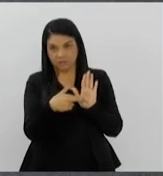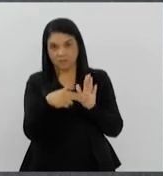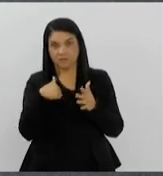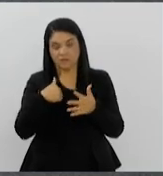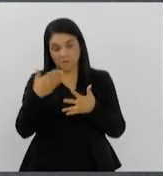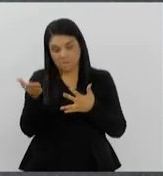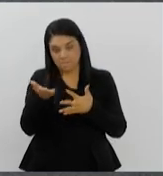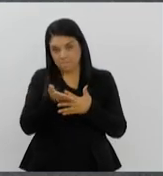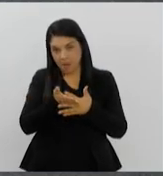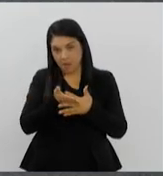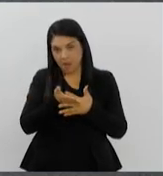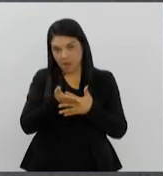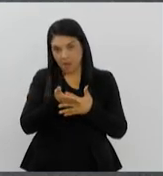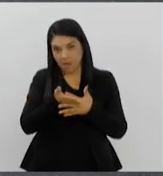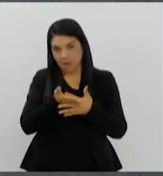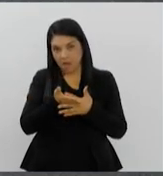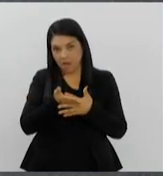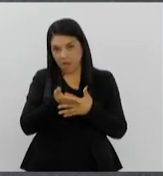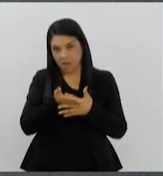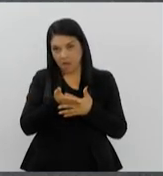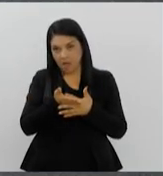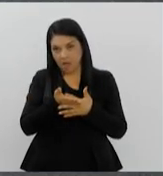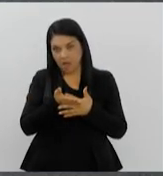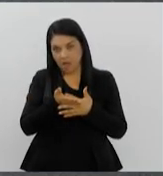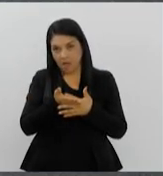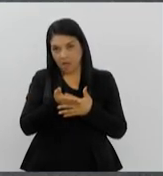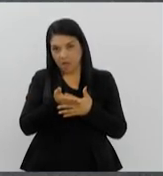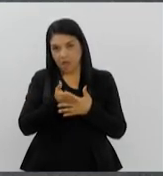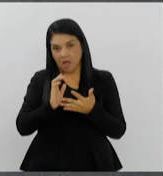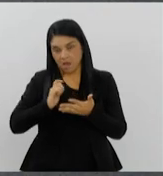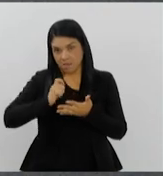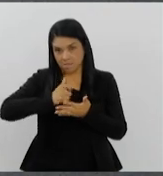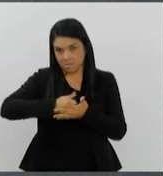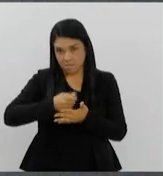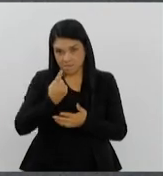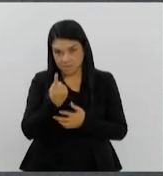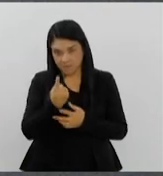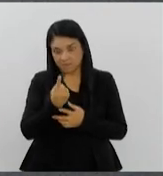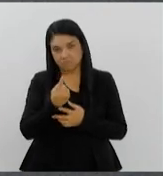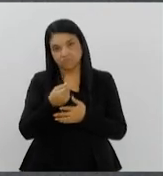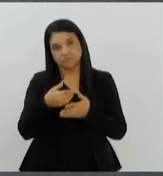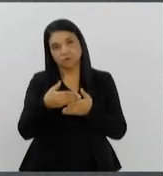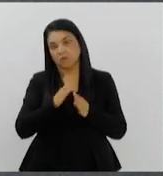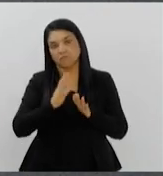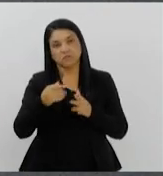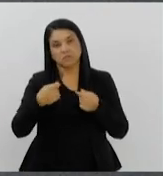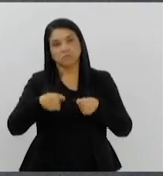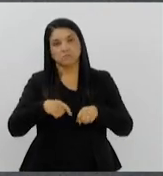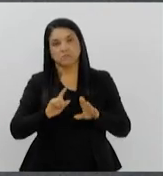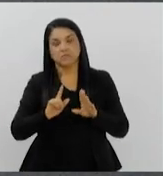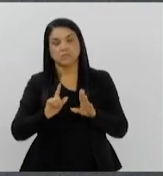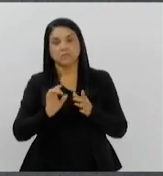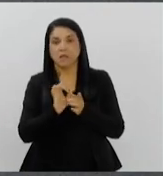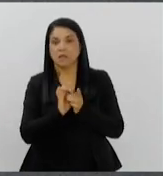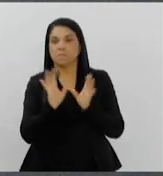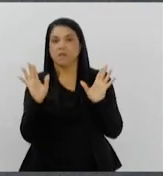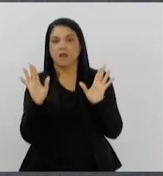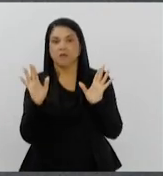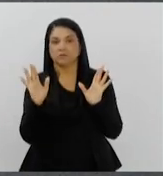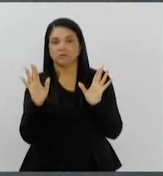parcela paga, você está adimplente, você não continua inadimplente, não transforma, só que depois que pagar tudo, né? E isso